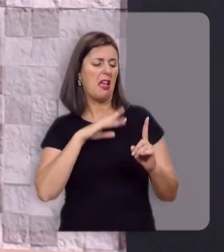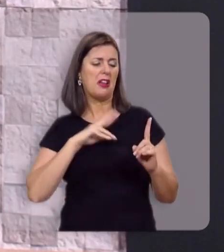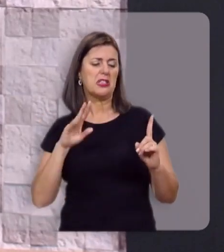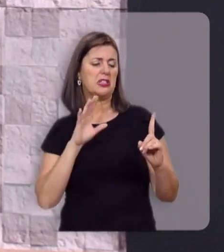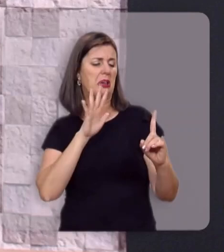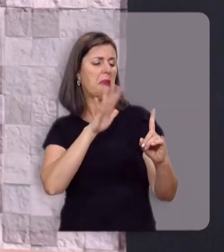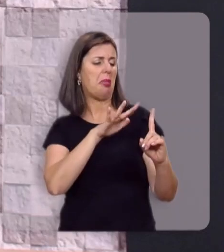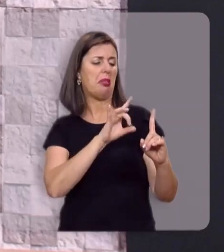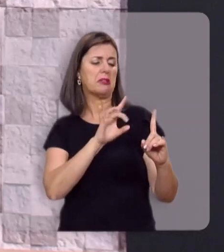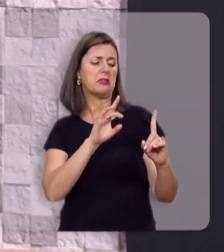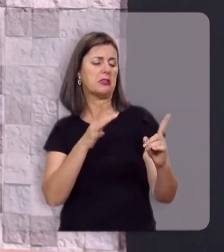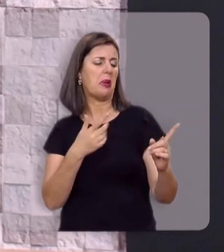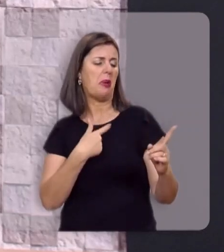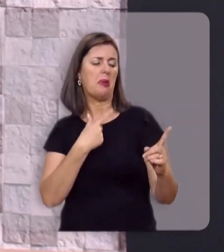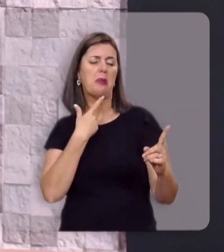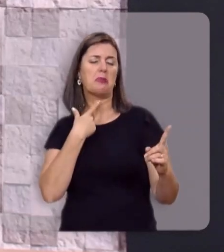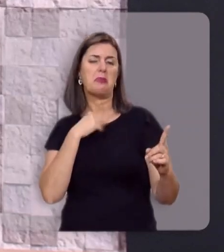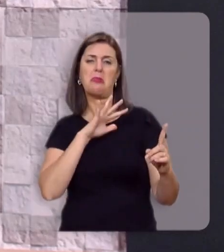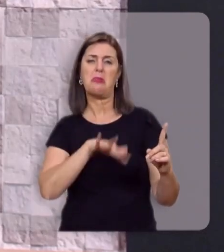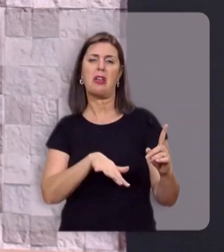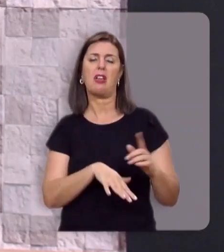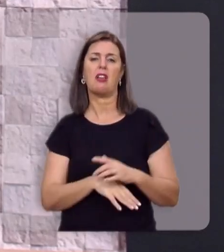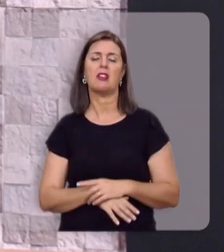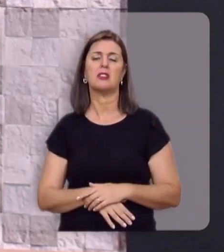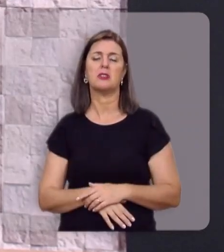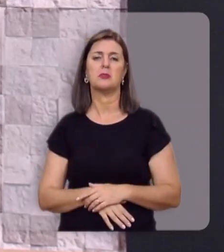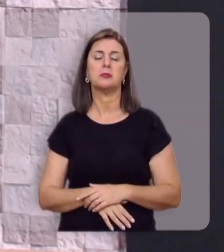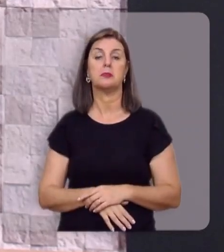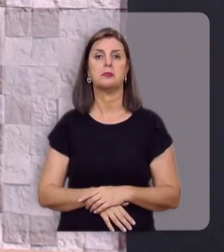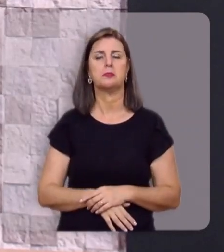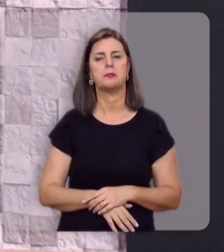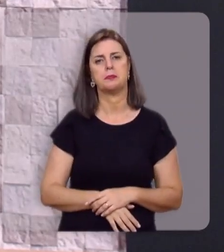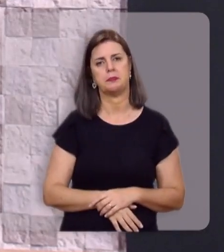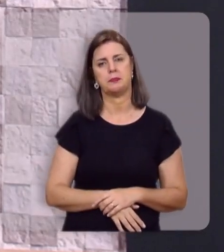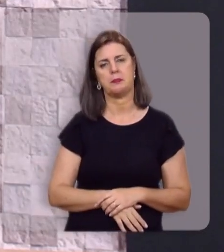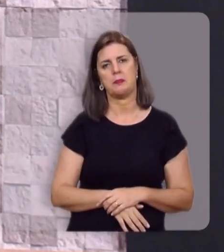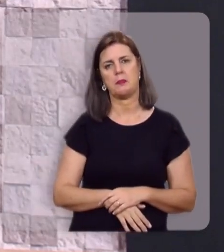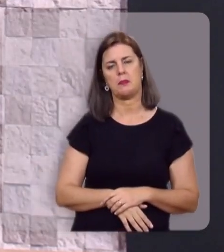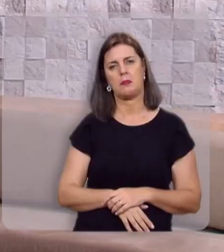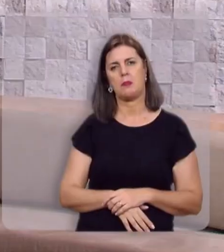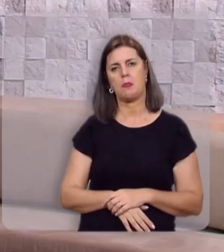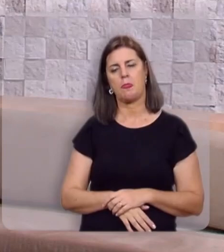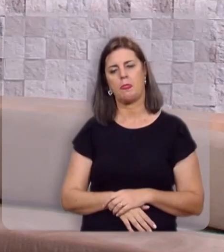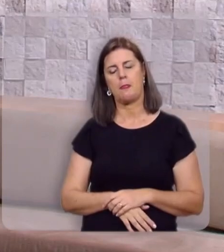quente nem frio, eu estou a ponto de vomitar-te da minha boca.